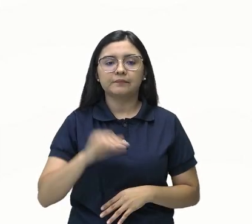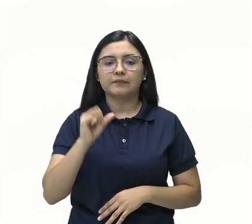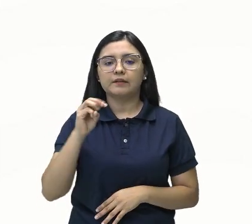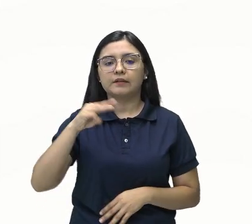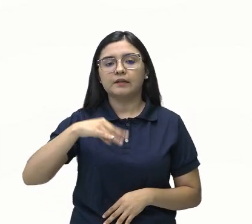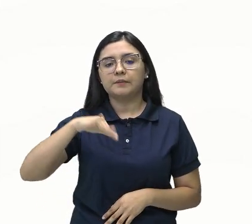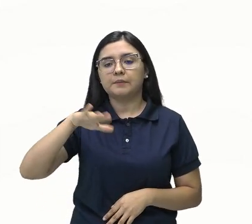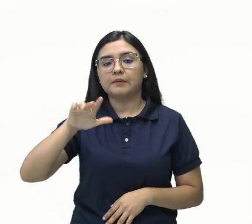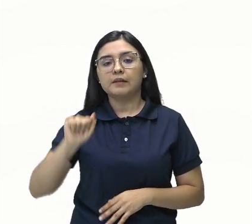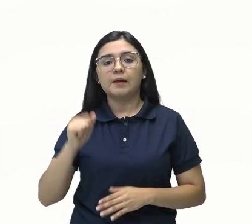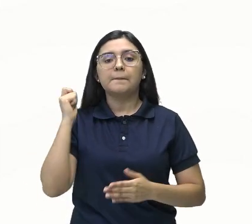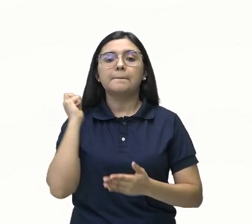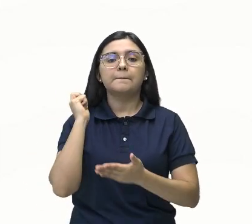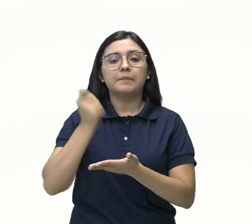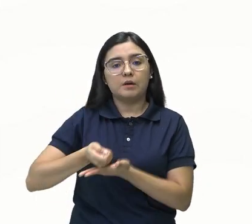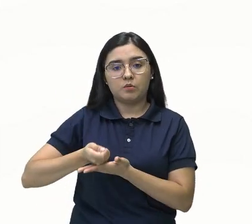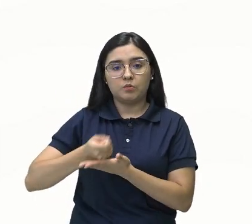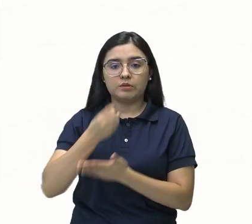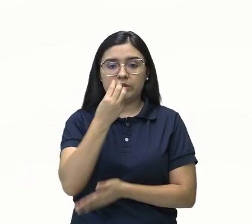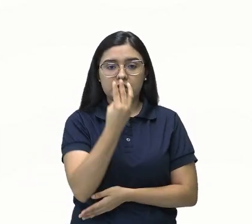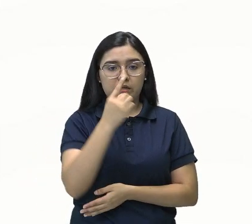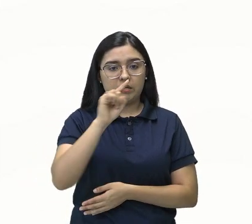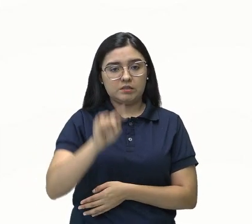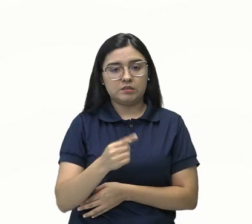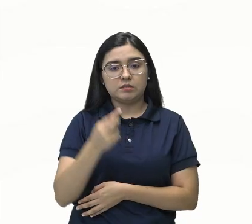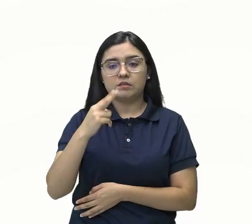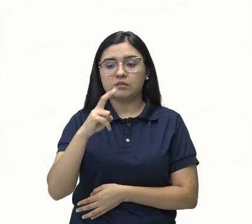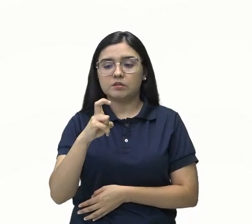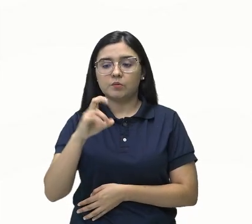Camila pagou R$ 3,50